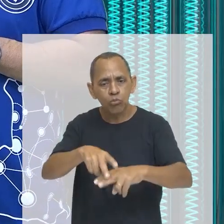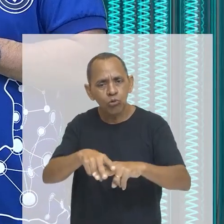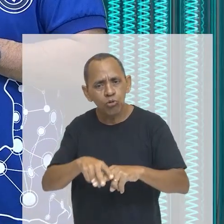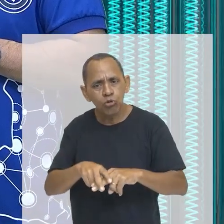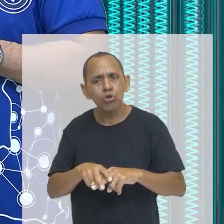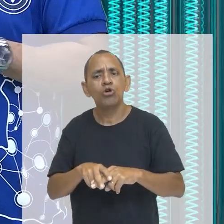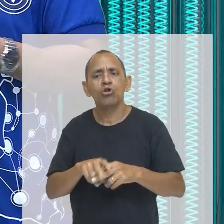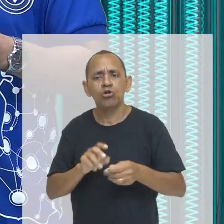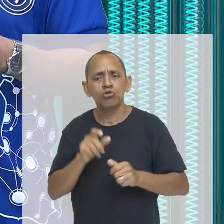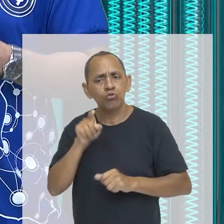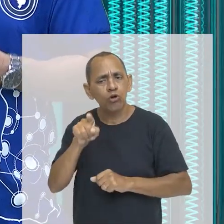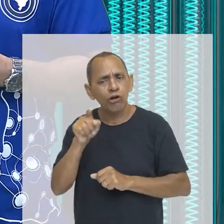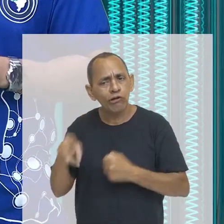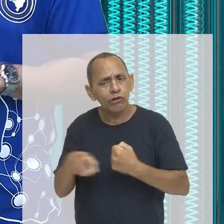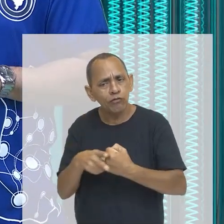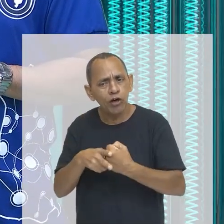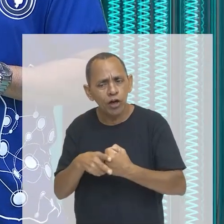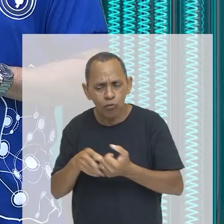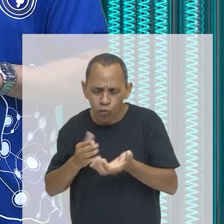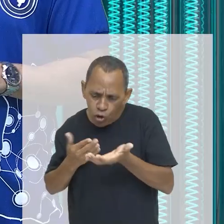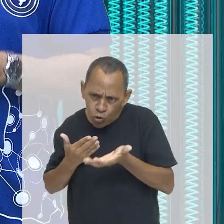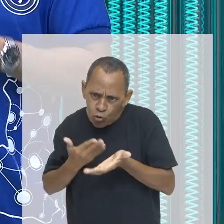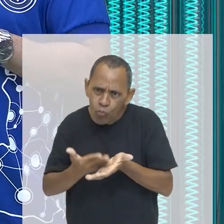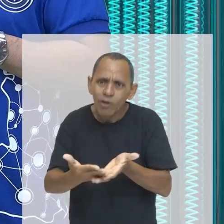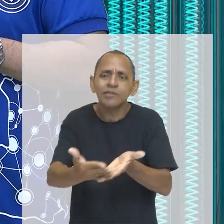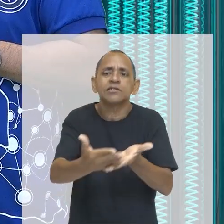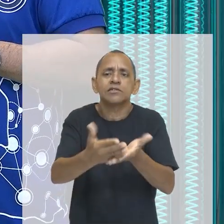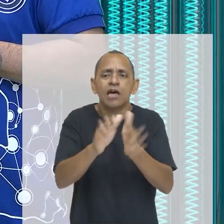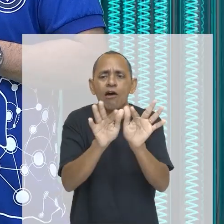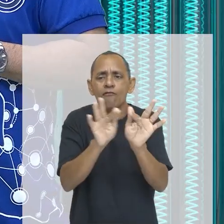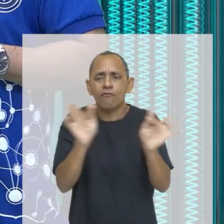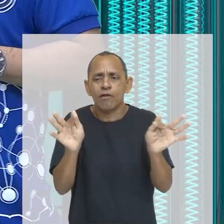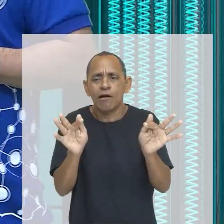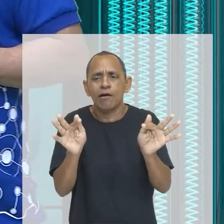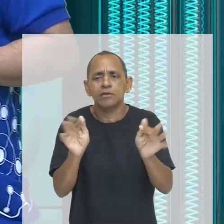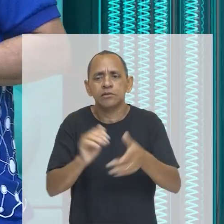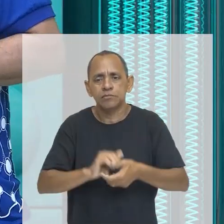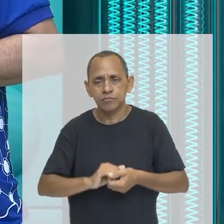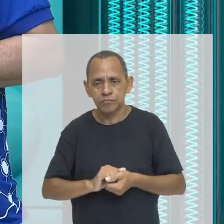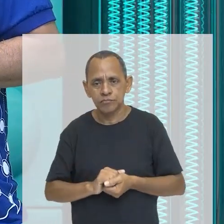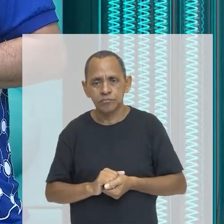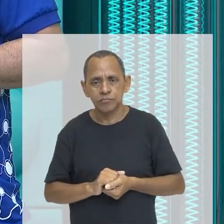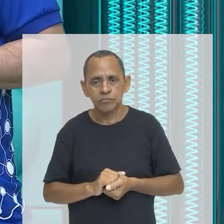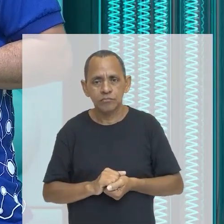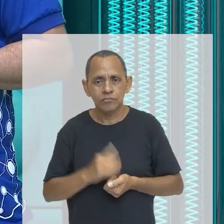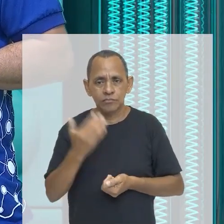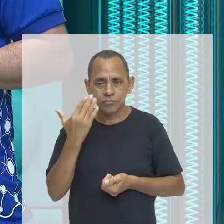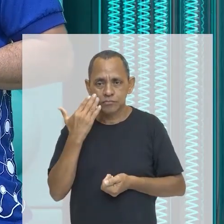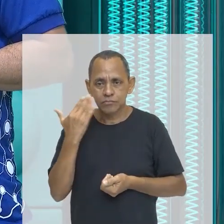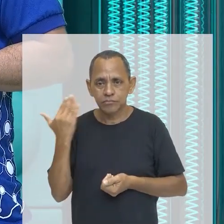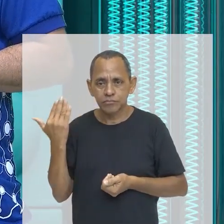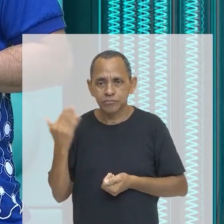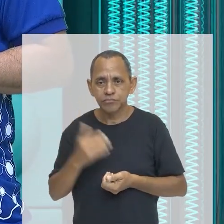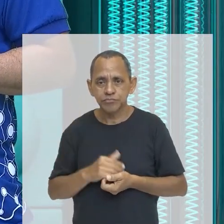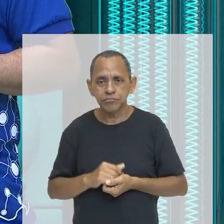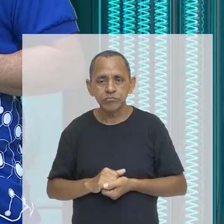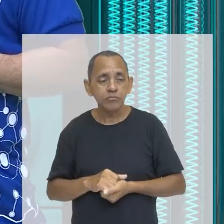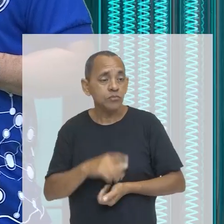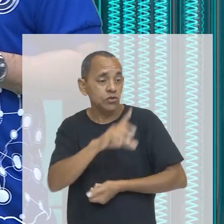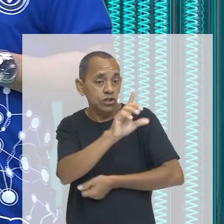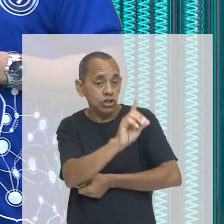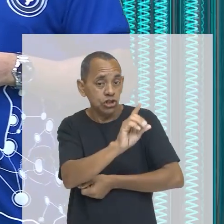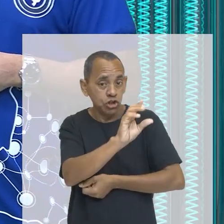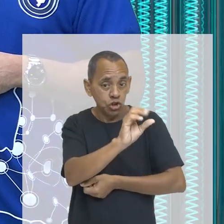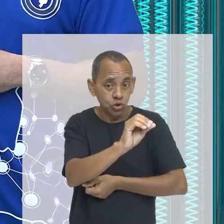ali também na pergunta. Ele que vai iniciar a frase, que é uma pergunta, tá? Olha só, vai começar com o do, depois o